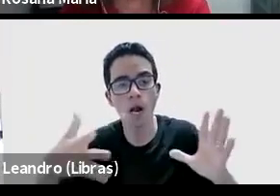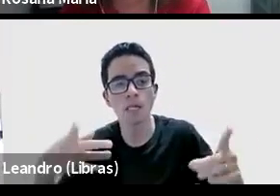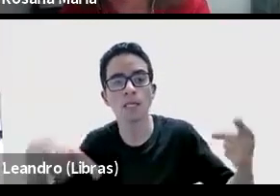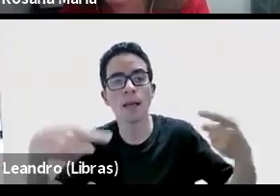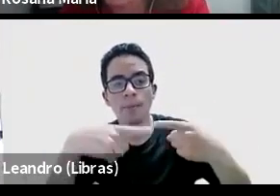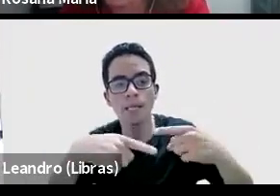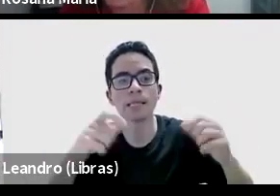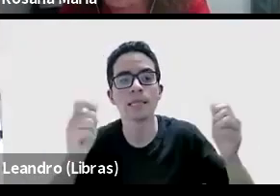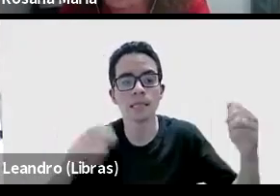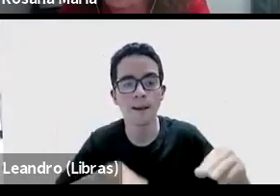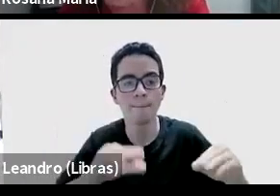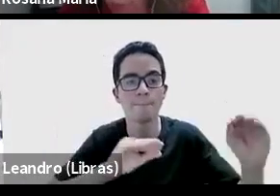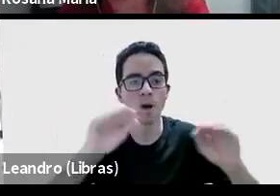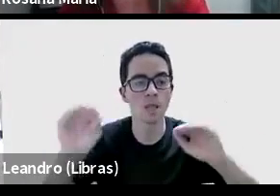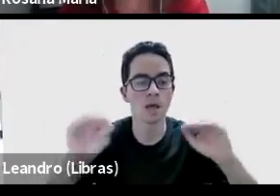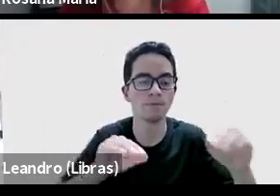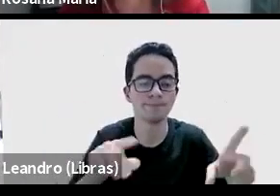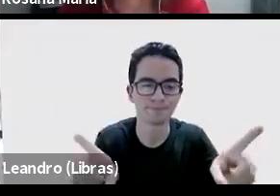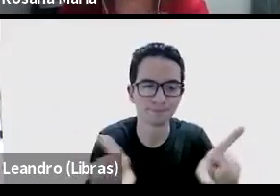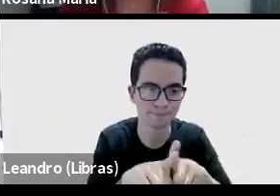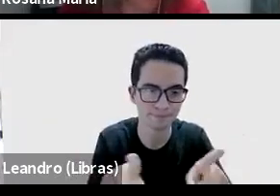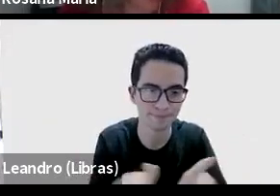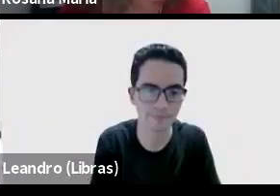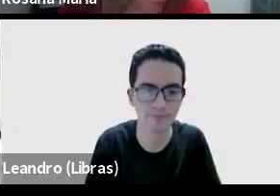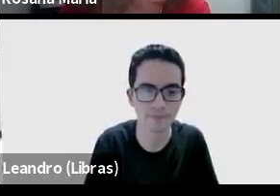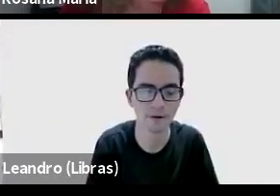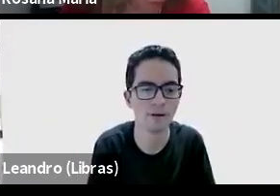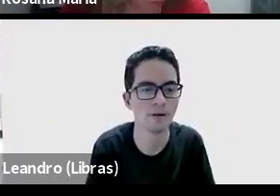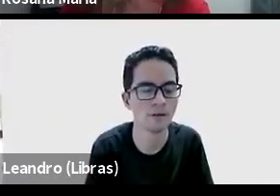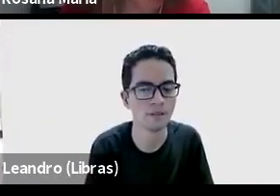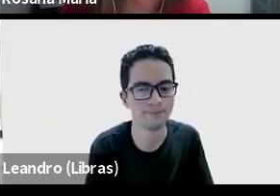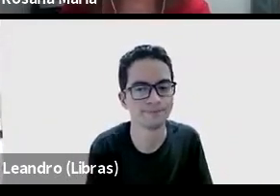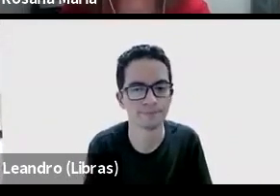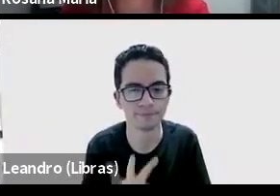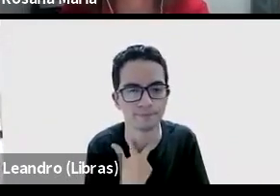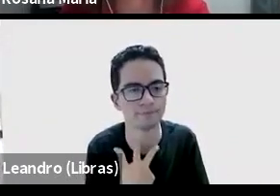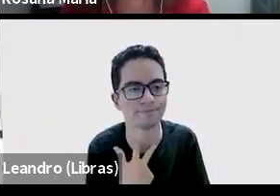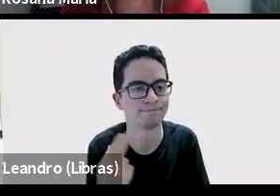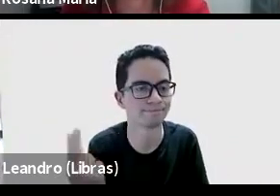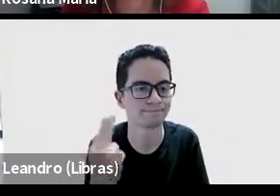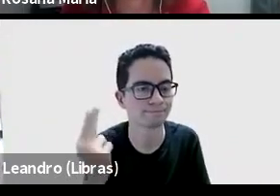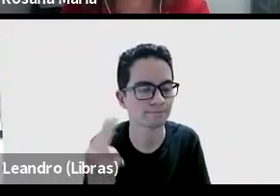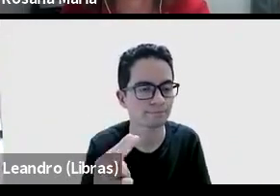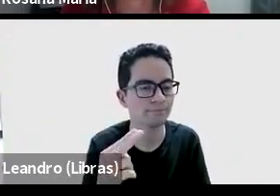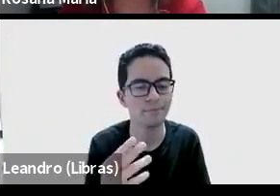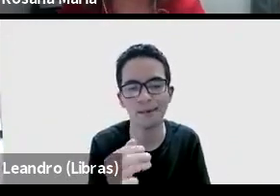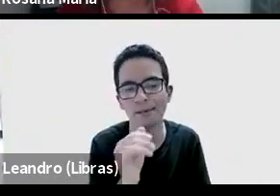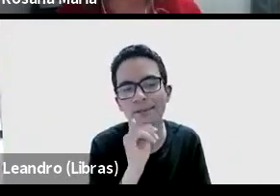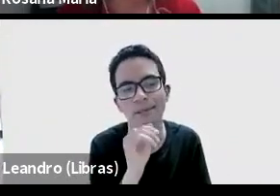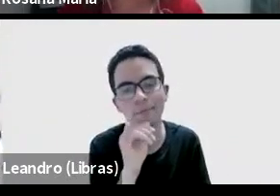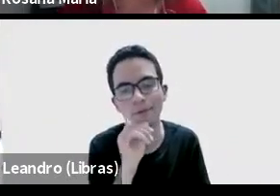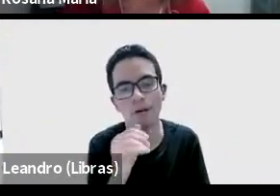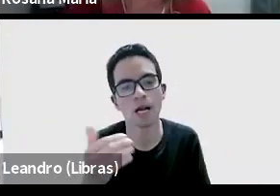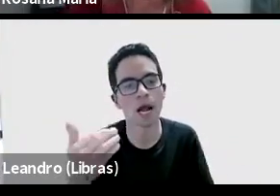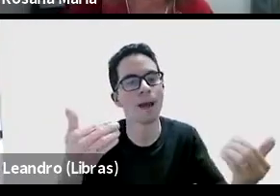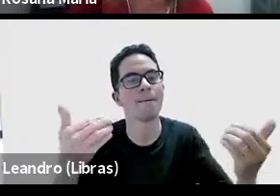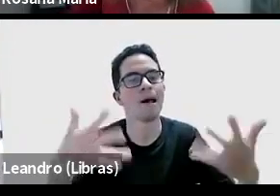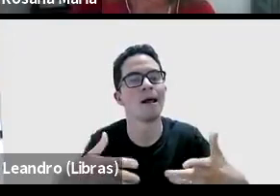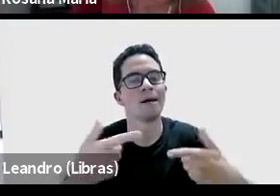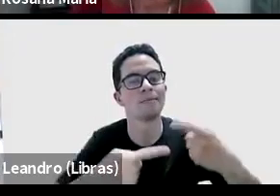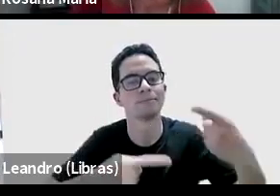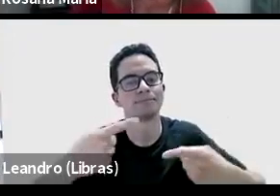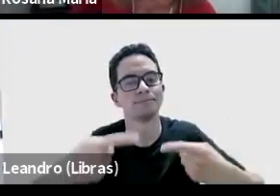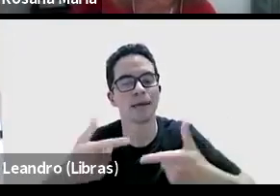trabalho com os imigrantes, né? Assim, não adianta querer contemplar ali de forma, né, numa discussão mais ampla